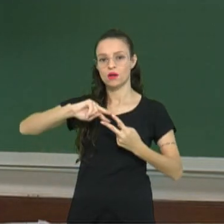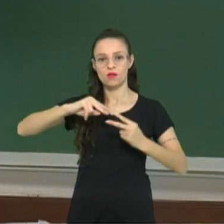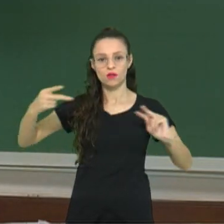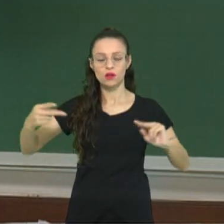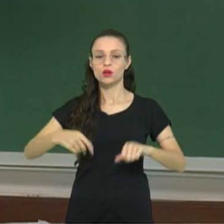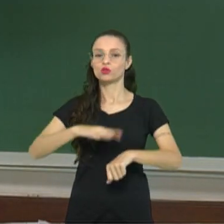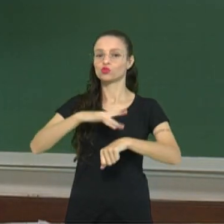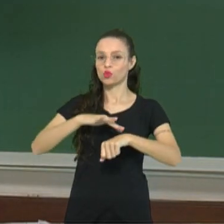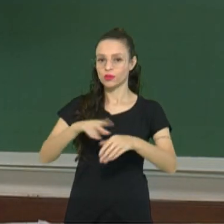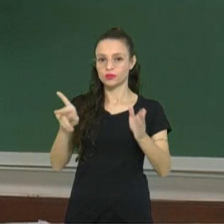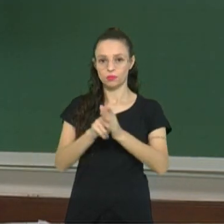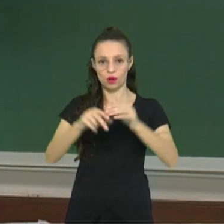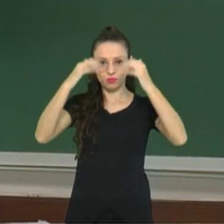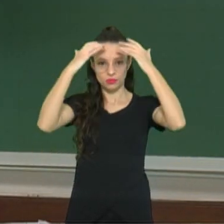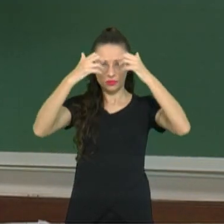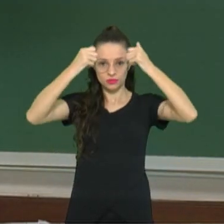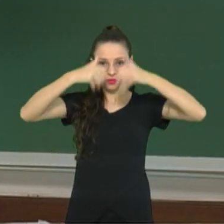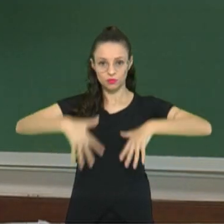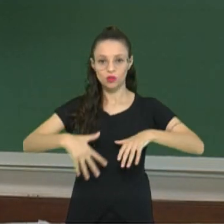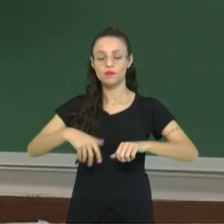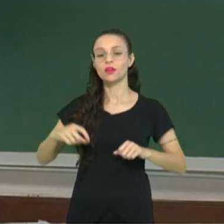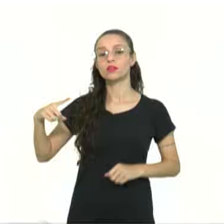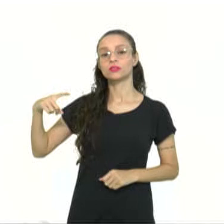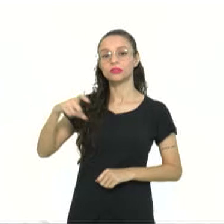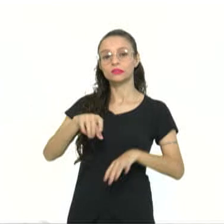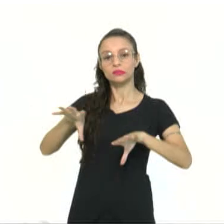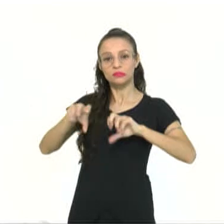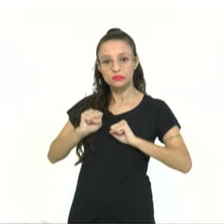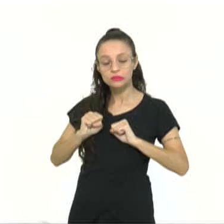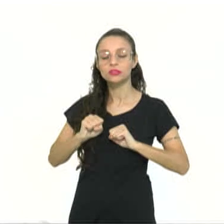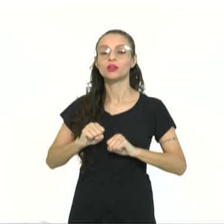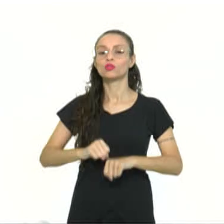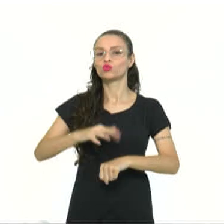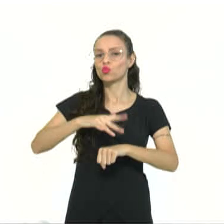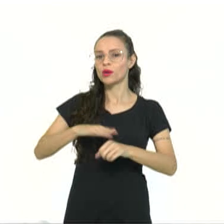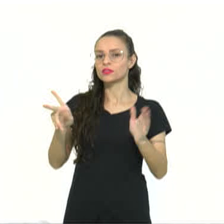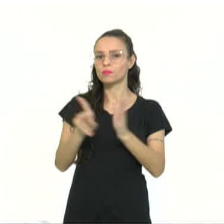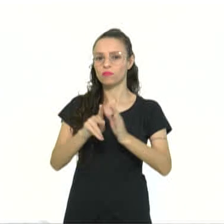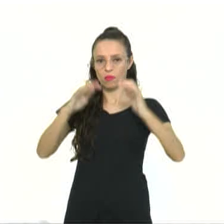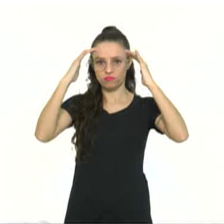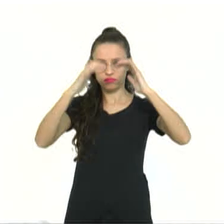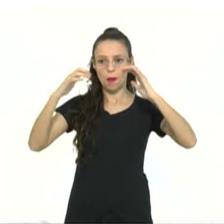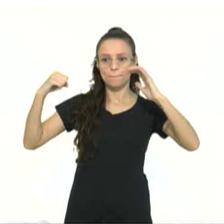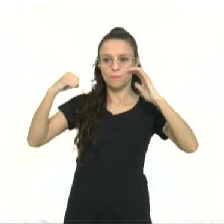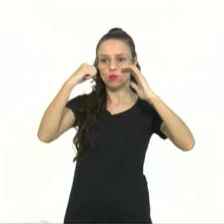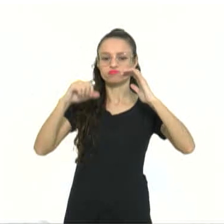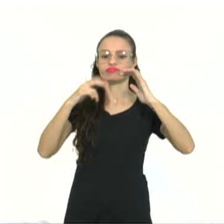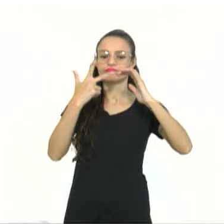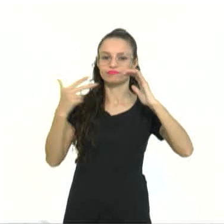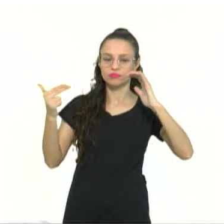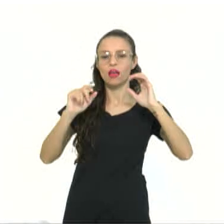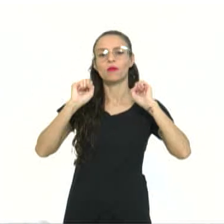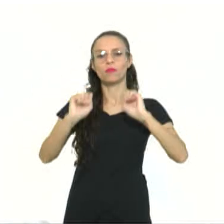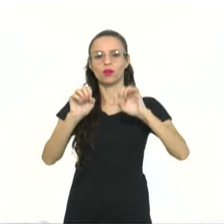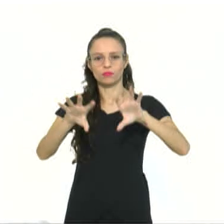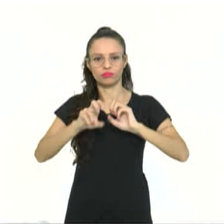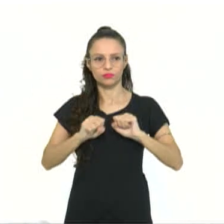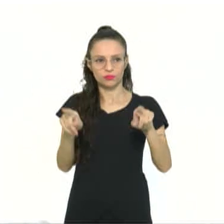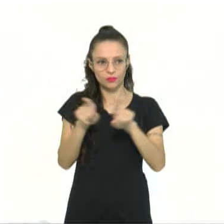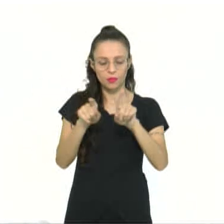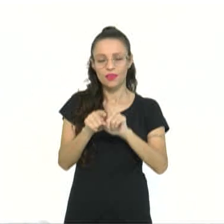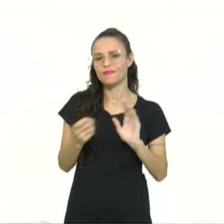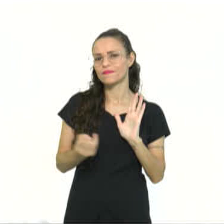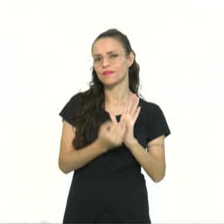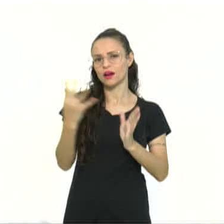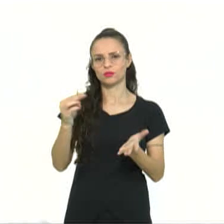sistema nervoso, infecções, lesões decorrentes de traumatismo craniano, tumores cerebrais, etc. Né? Então, assim, tem várias